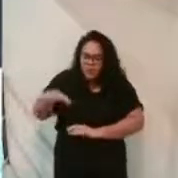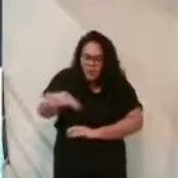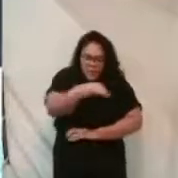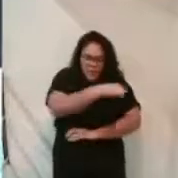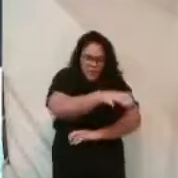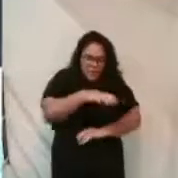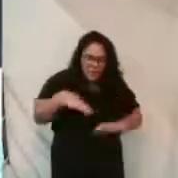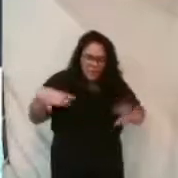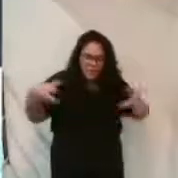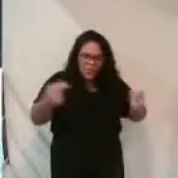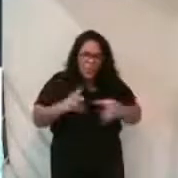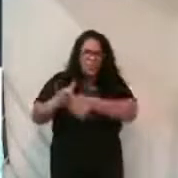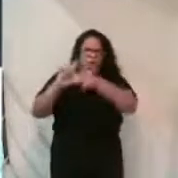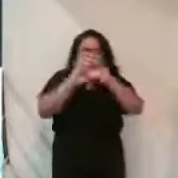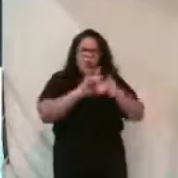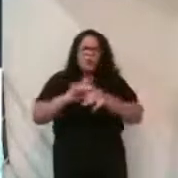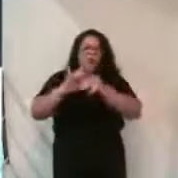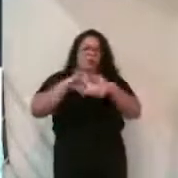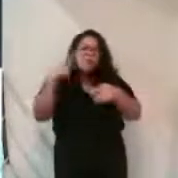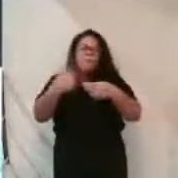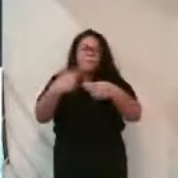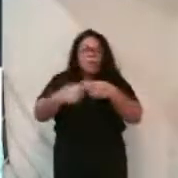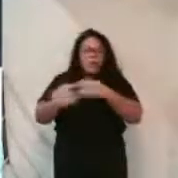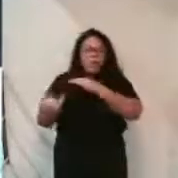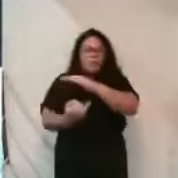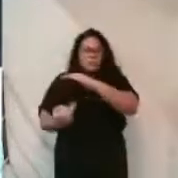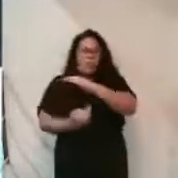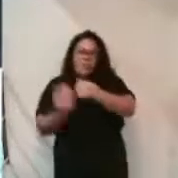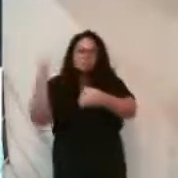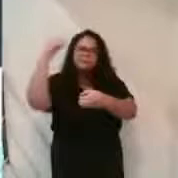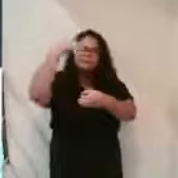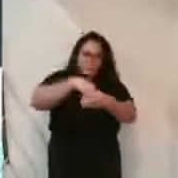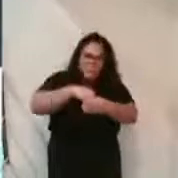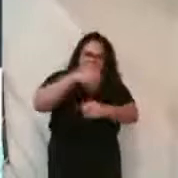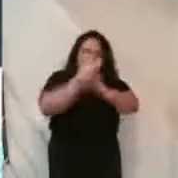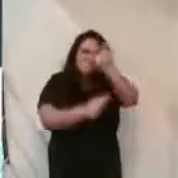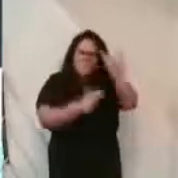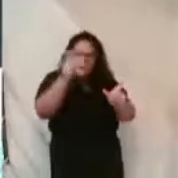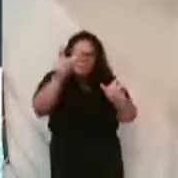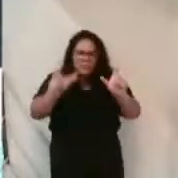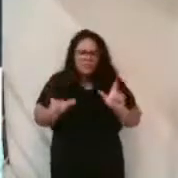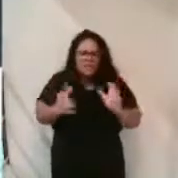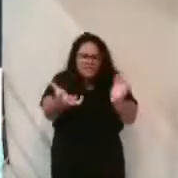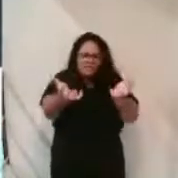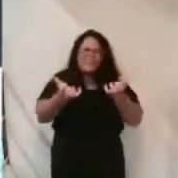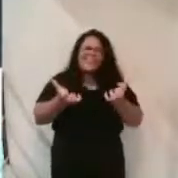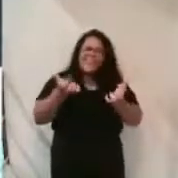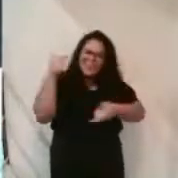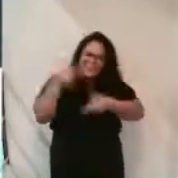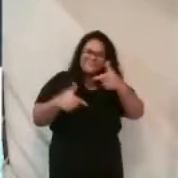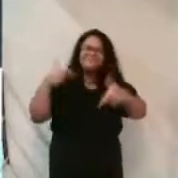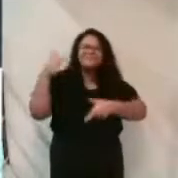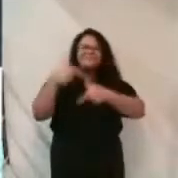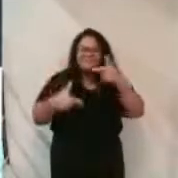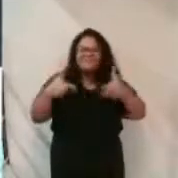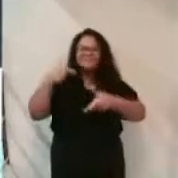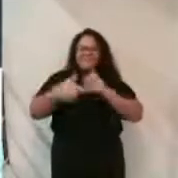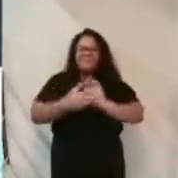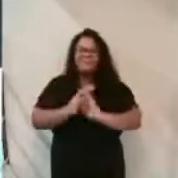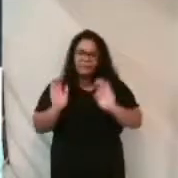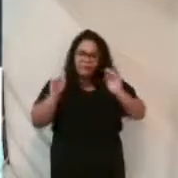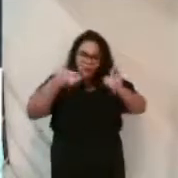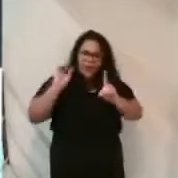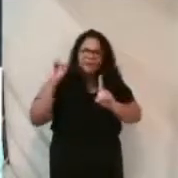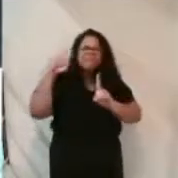instituições com essas pessoas, né, no lugar certo, na hora certa, com o esforço correto para a gente atingir esse